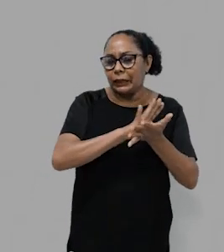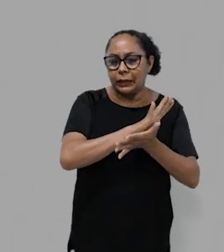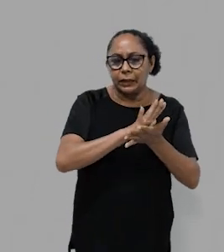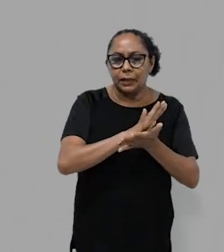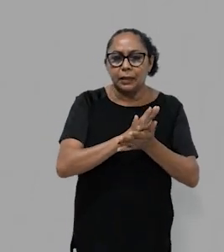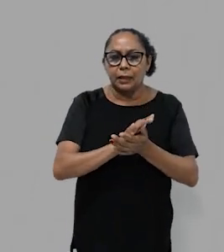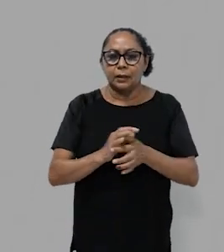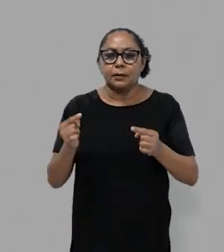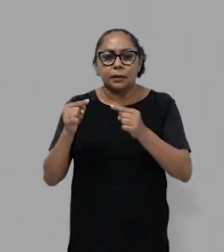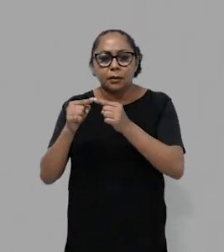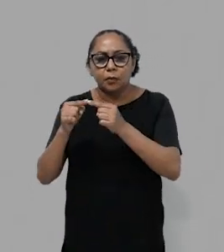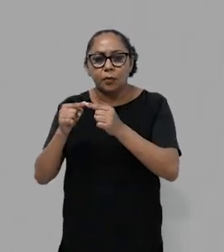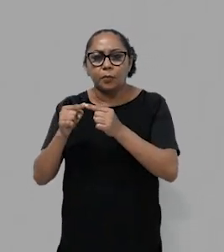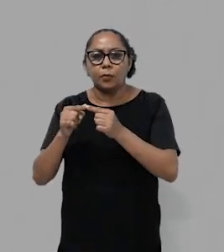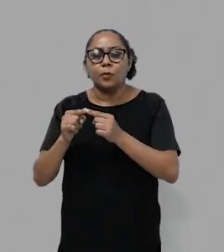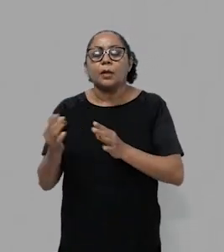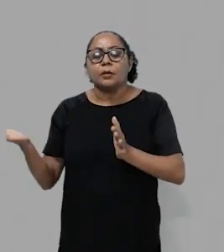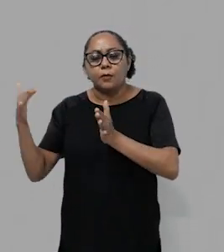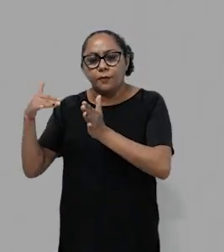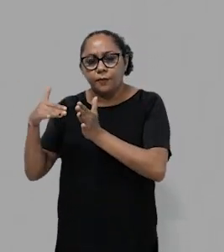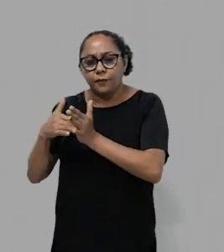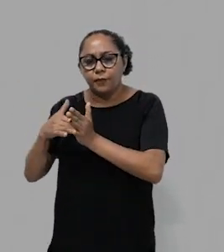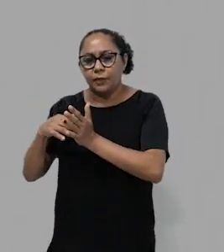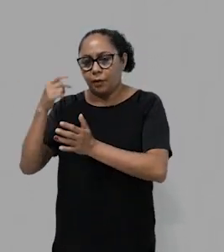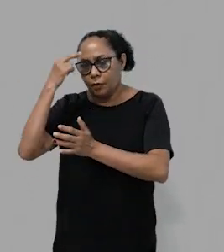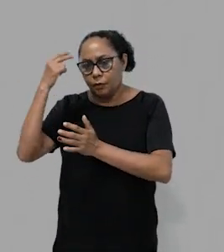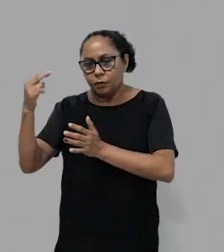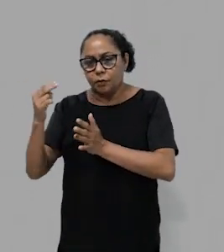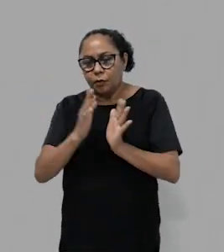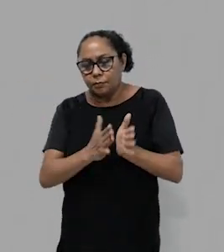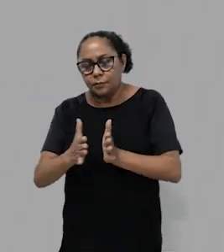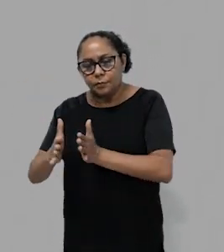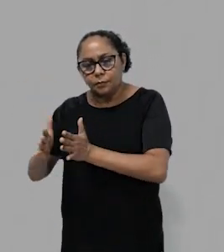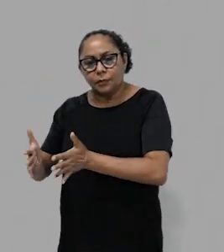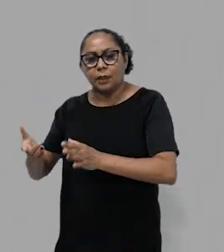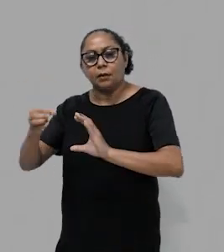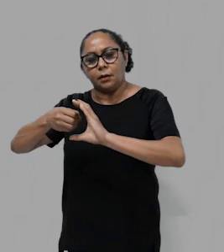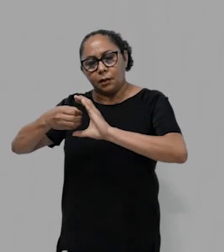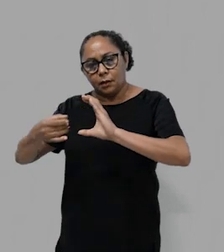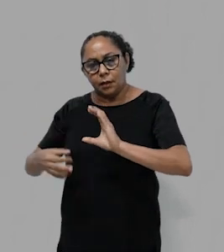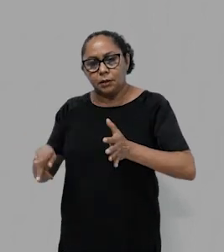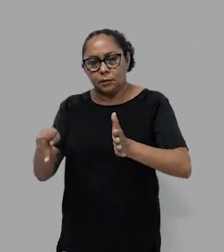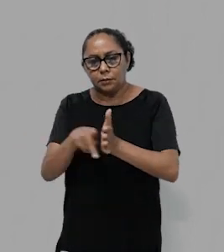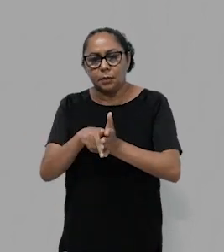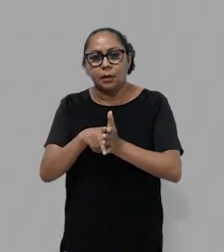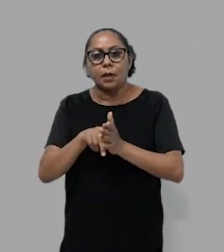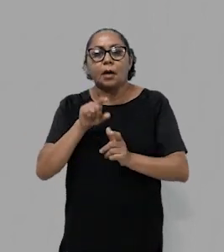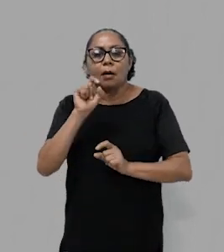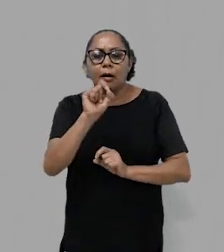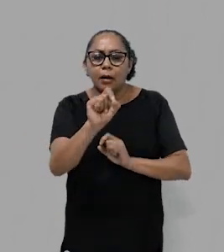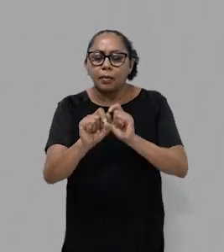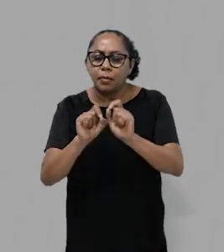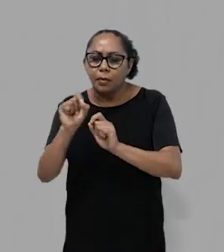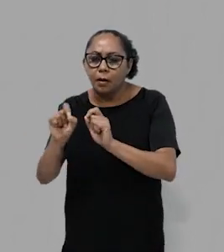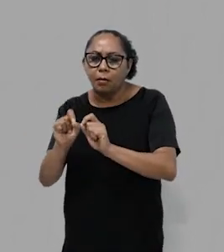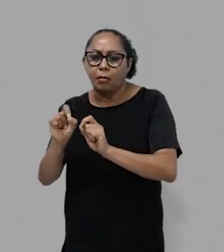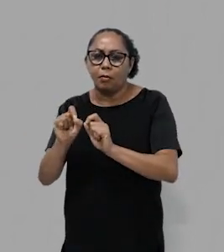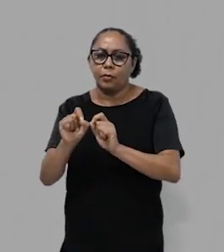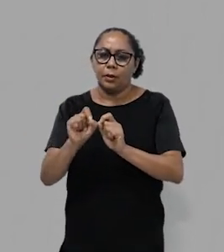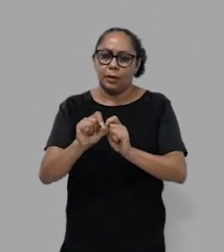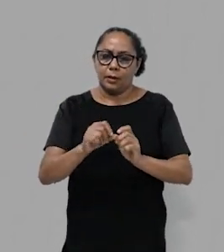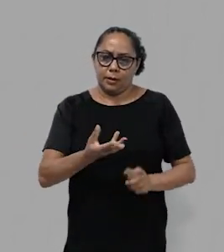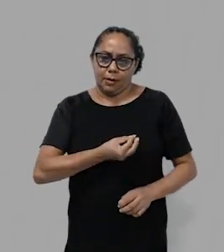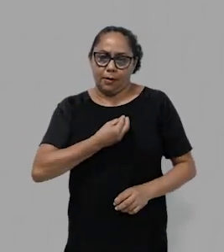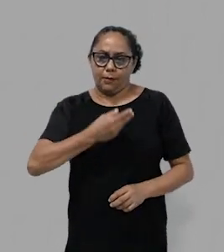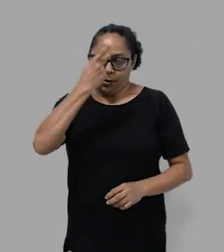que fazem parte desse final histórico de processo, têm características específicas, cada um deles, a vida